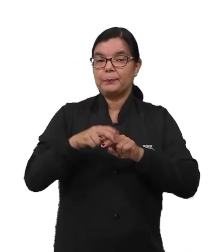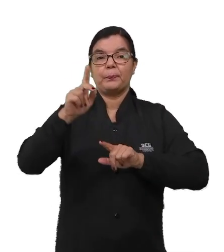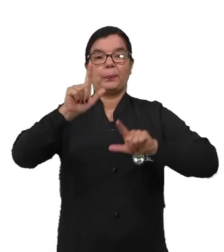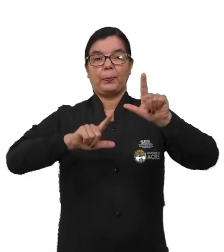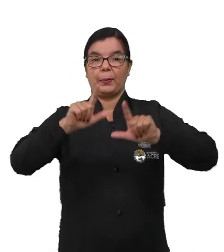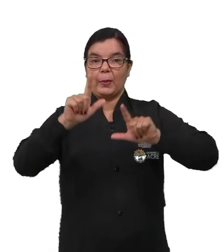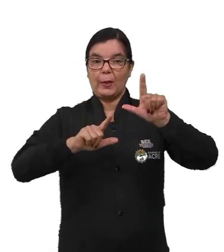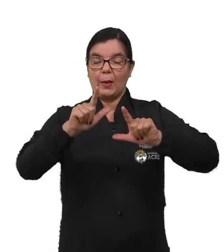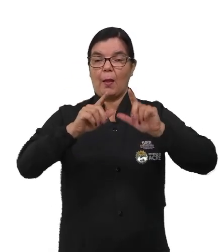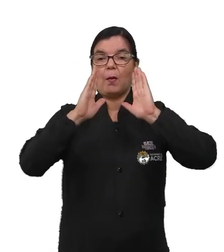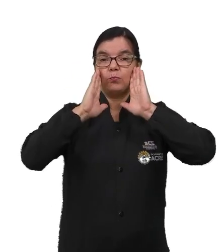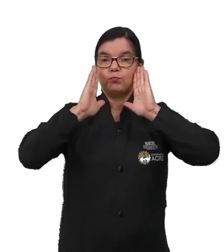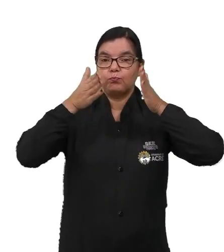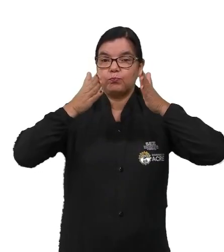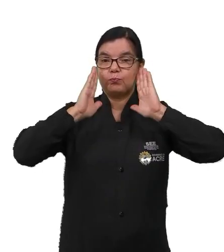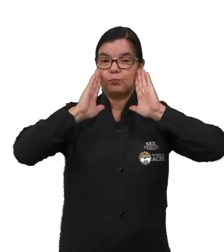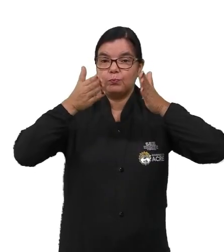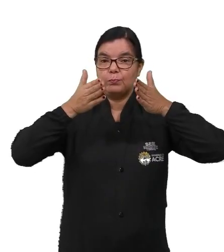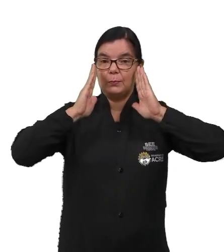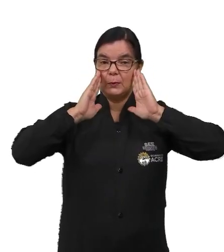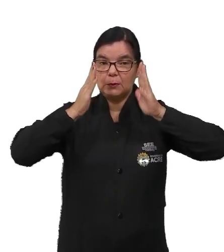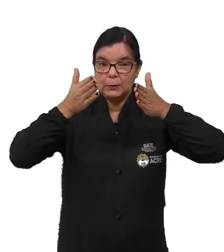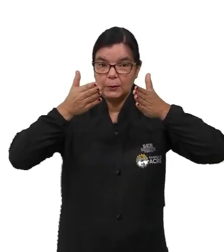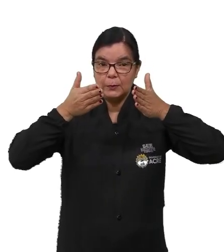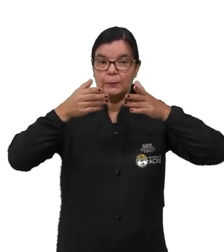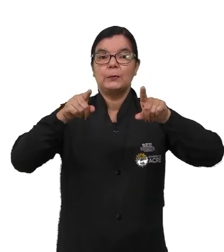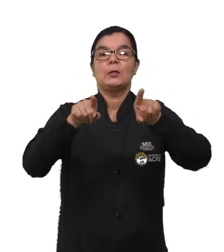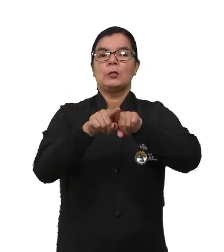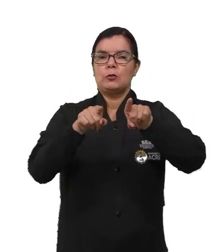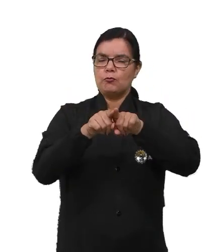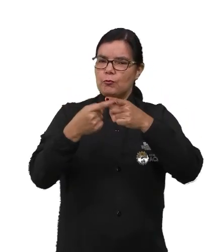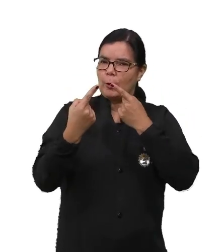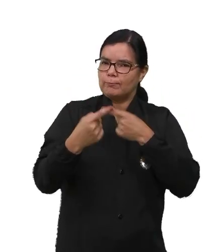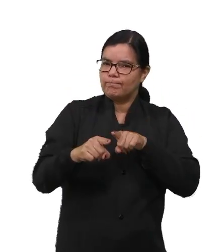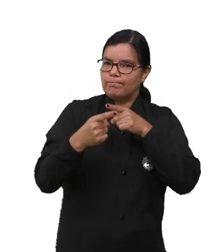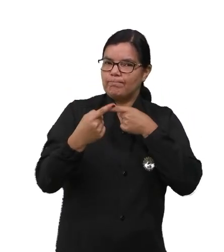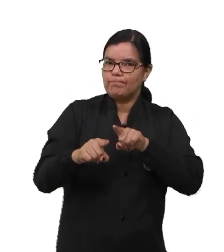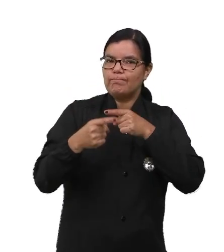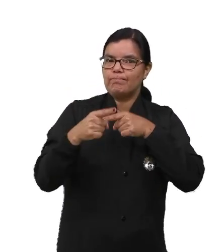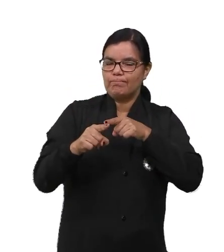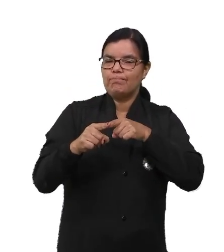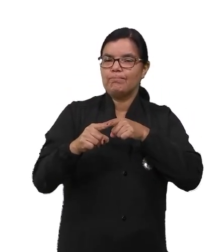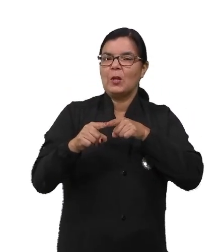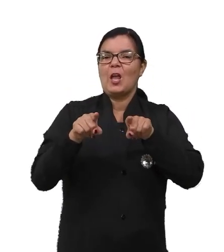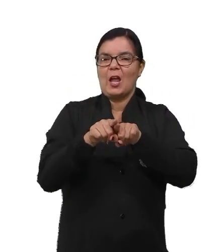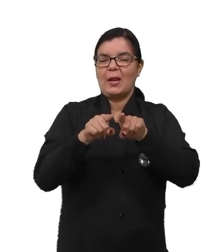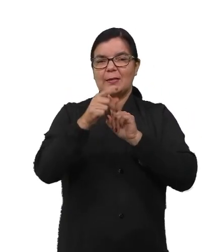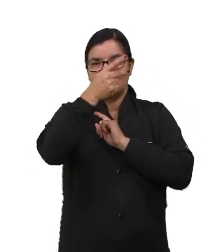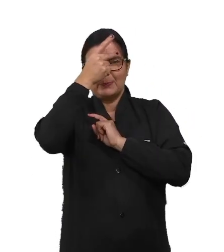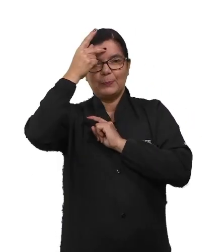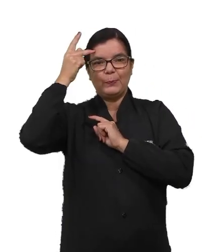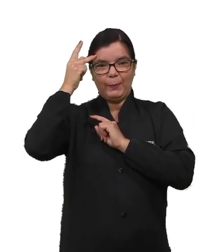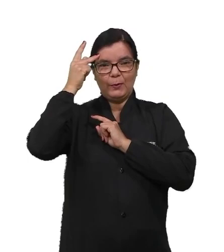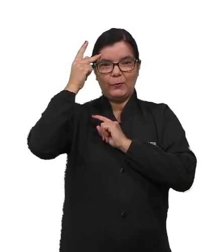a televisão gera alienação e instiga a